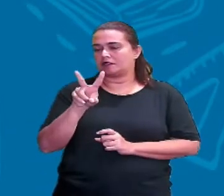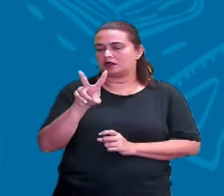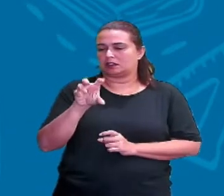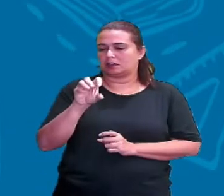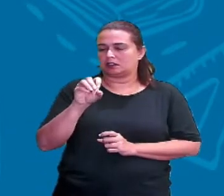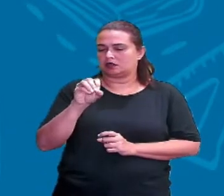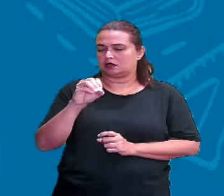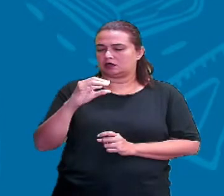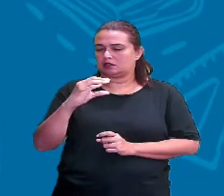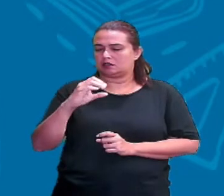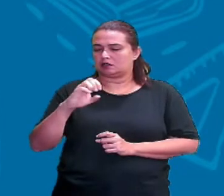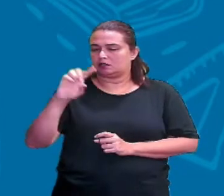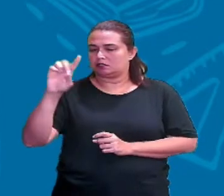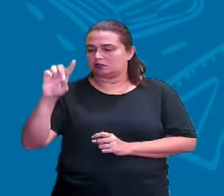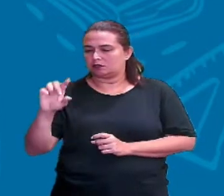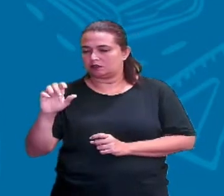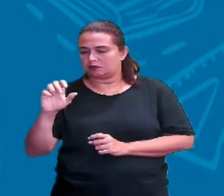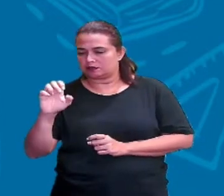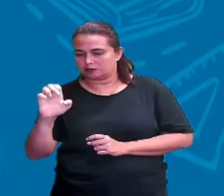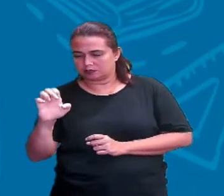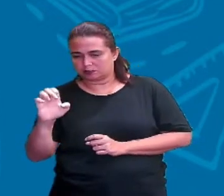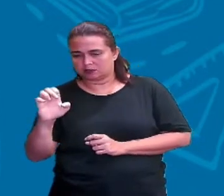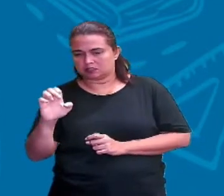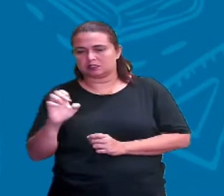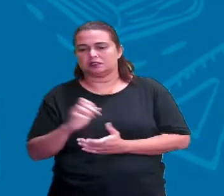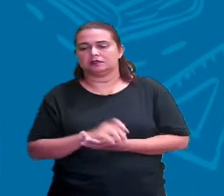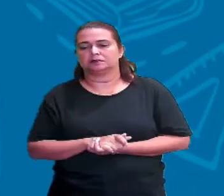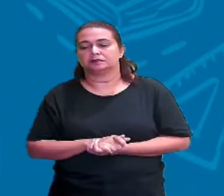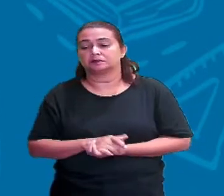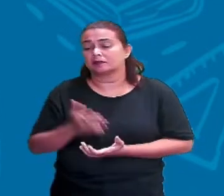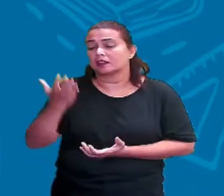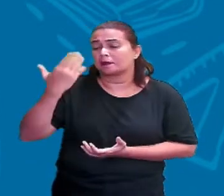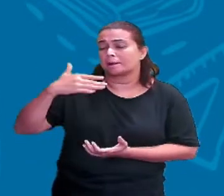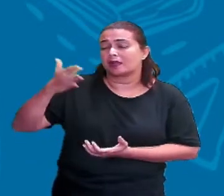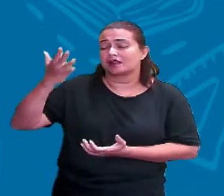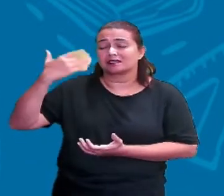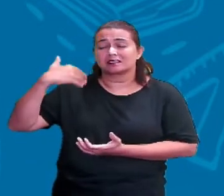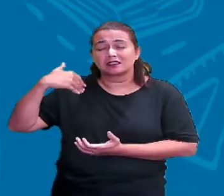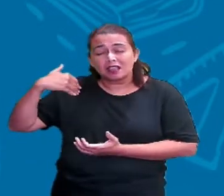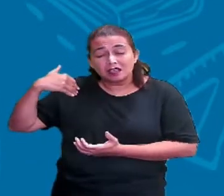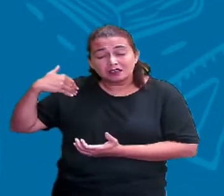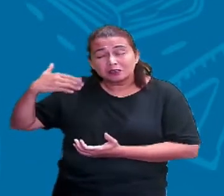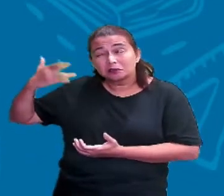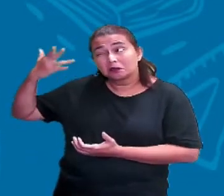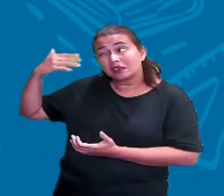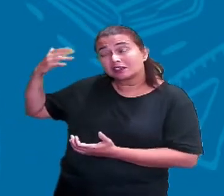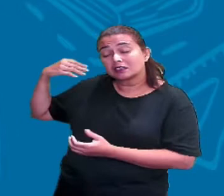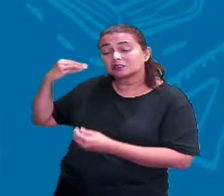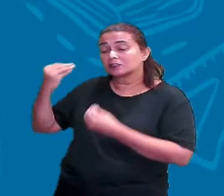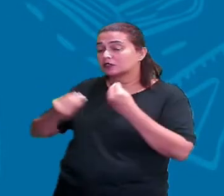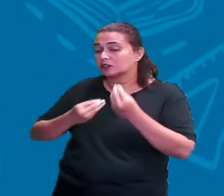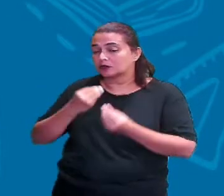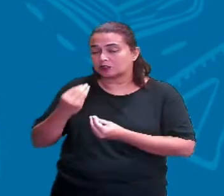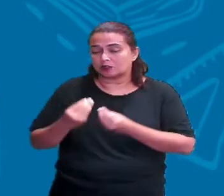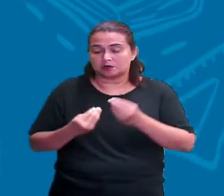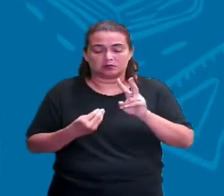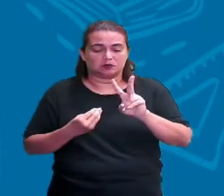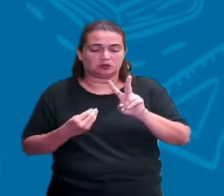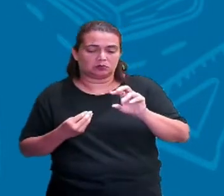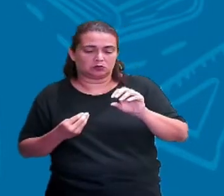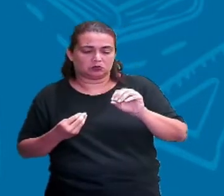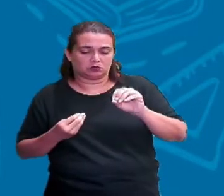termo você. No português arcaico, a forma usual desse pronome de tratamento era vossa mercê, que